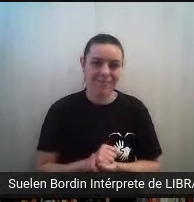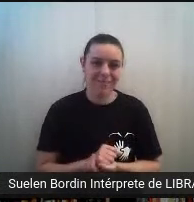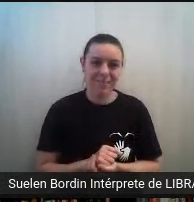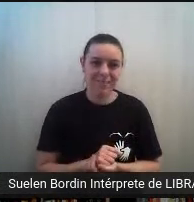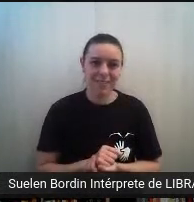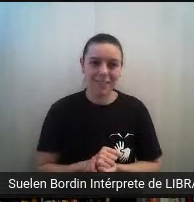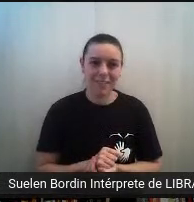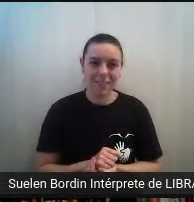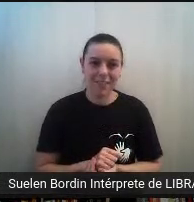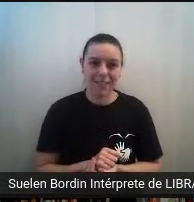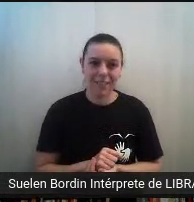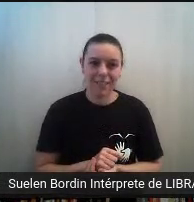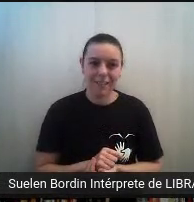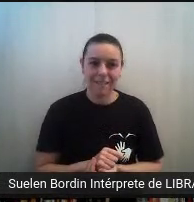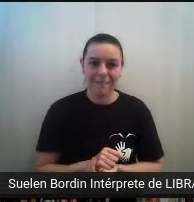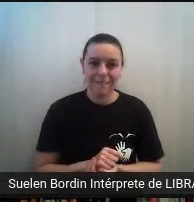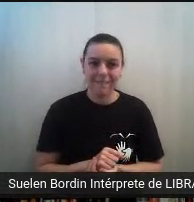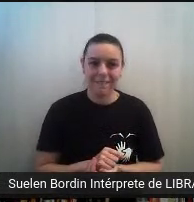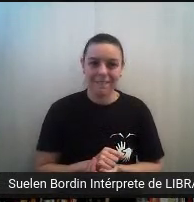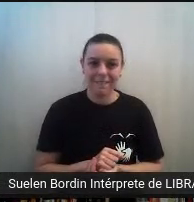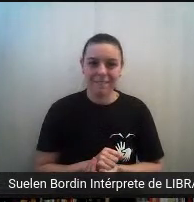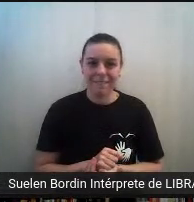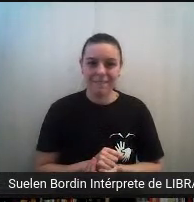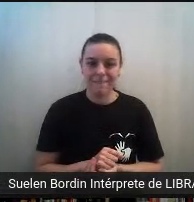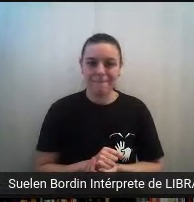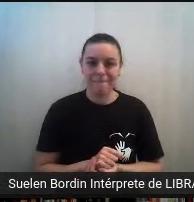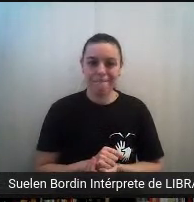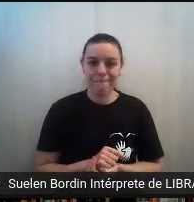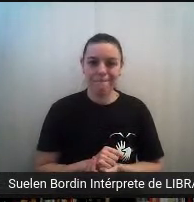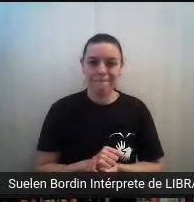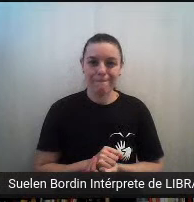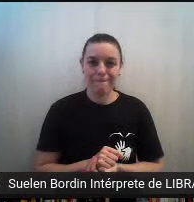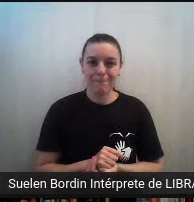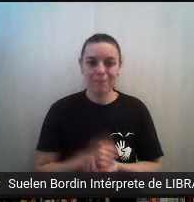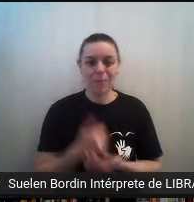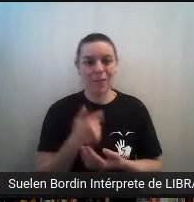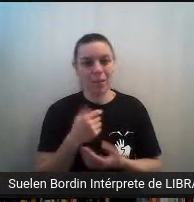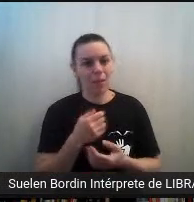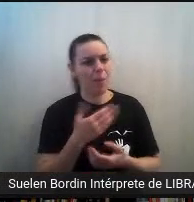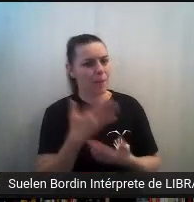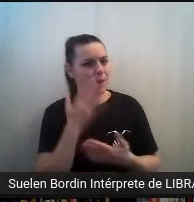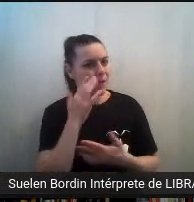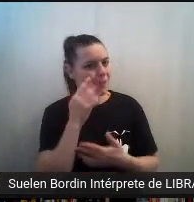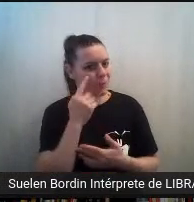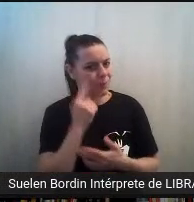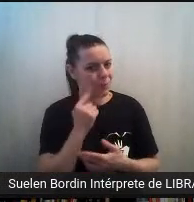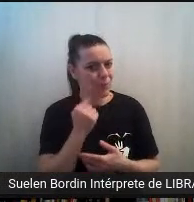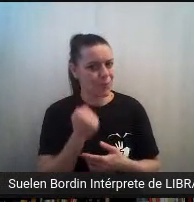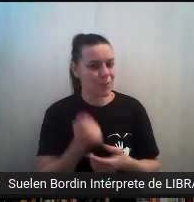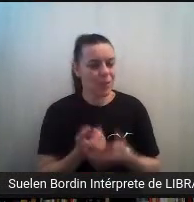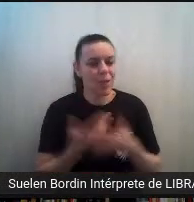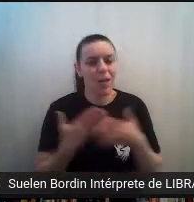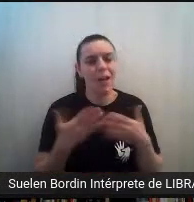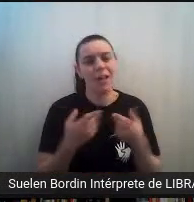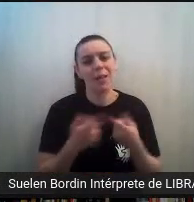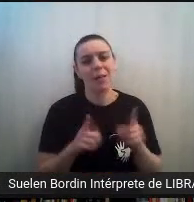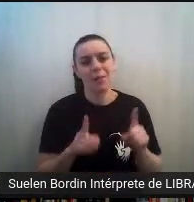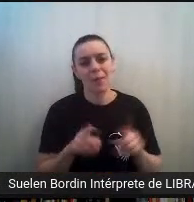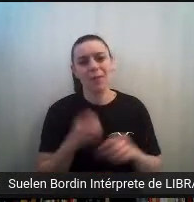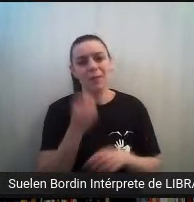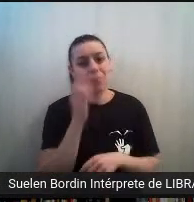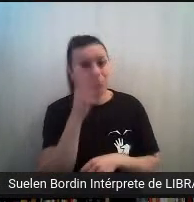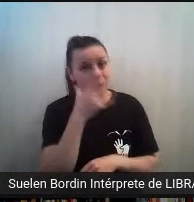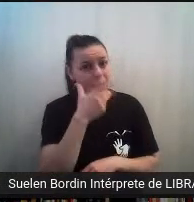Então, vamos lá, Aline. Você parece estar bastante emocionada, e eu acho que é uma conquista muito bonita que você tem, e que